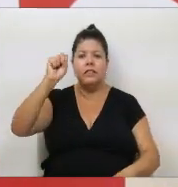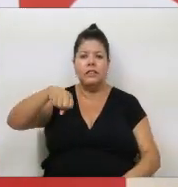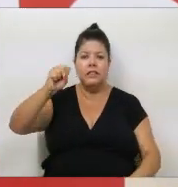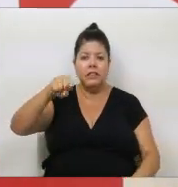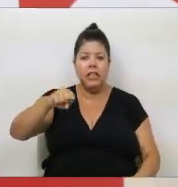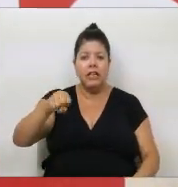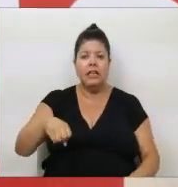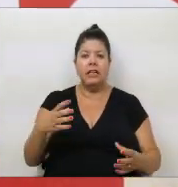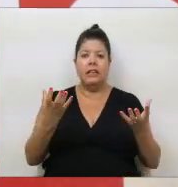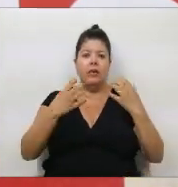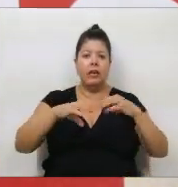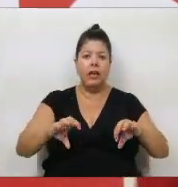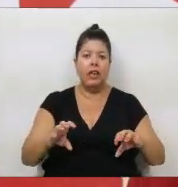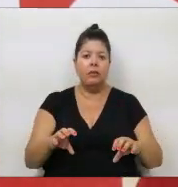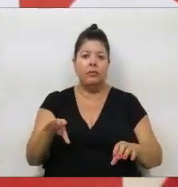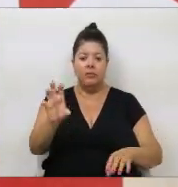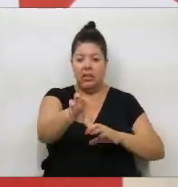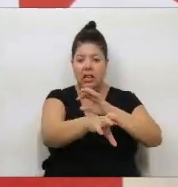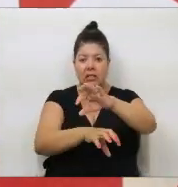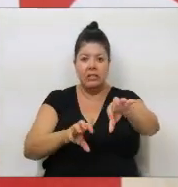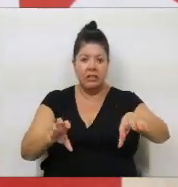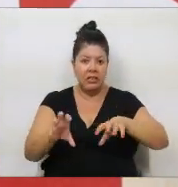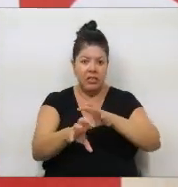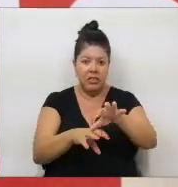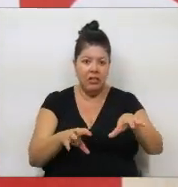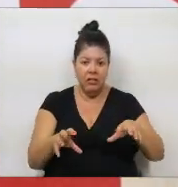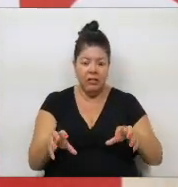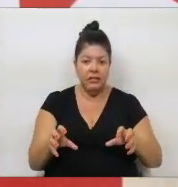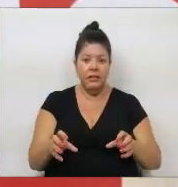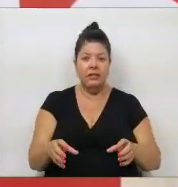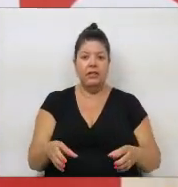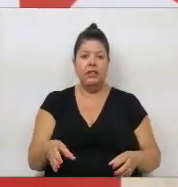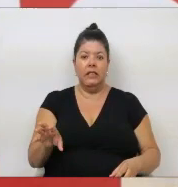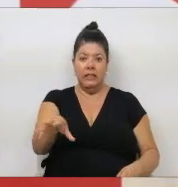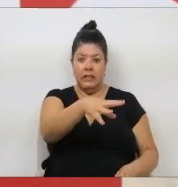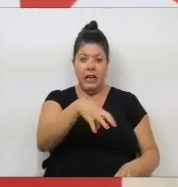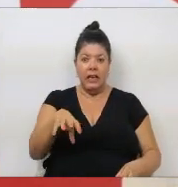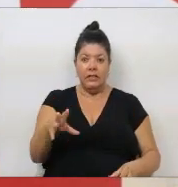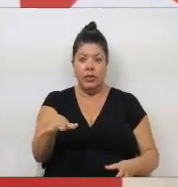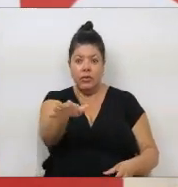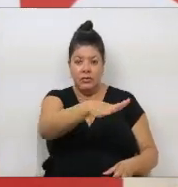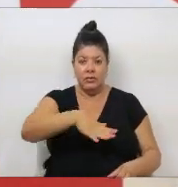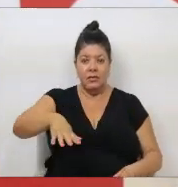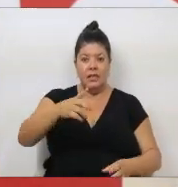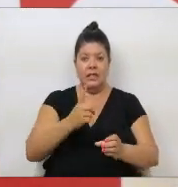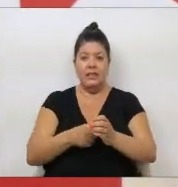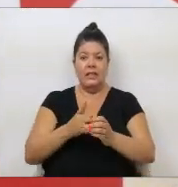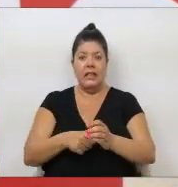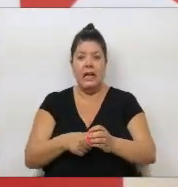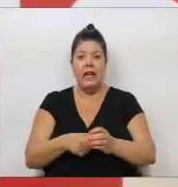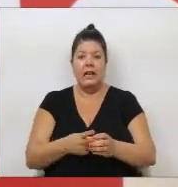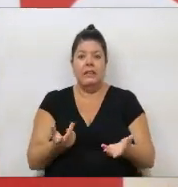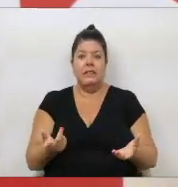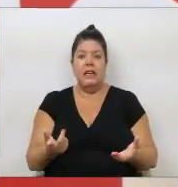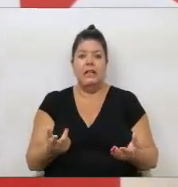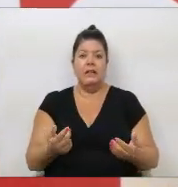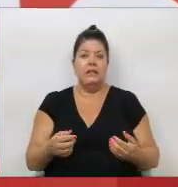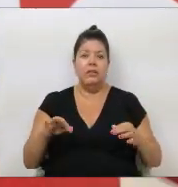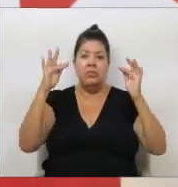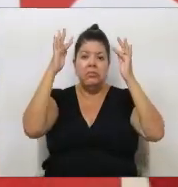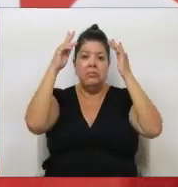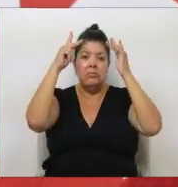lógica. Nós não queremos que essas regiões, essas áreas todas que se tem aqui sejam